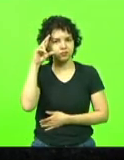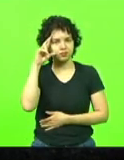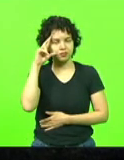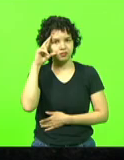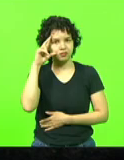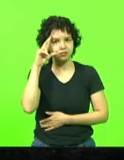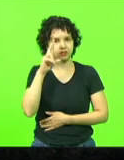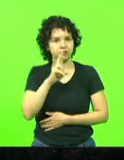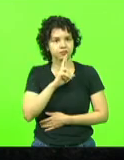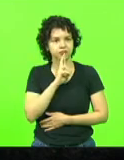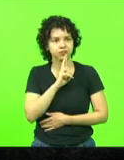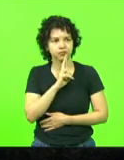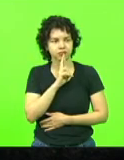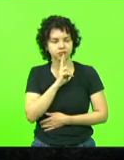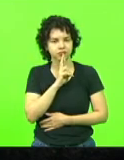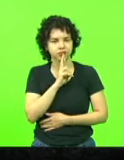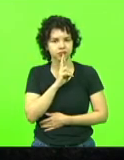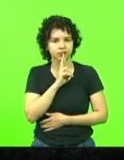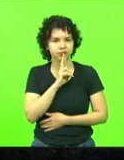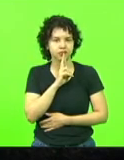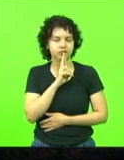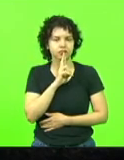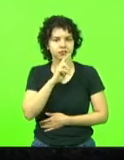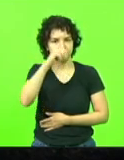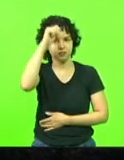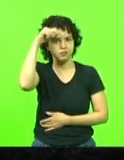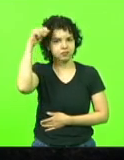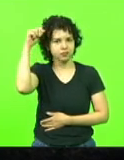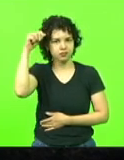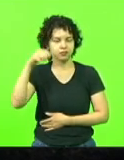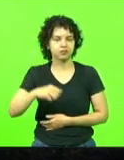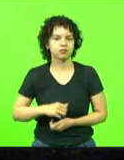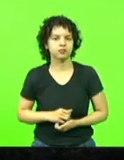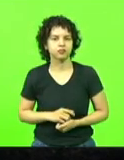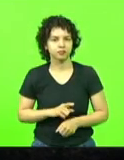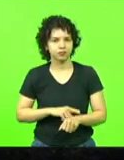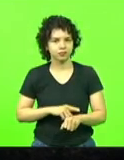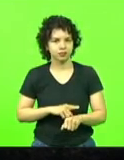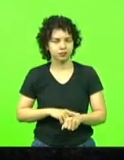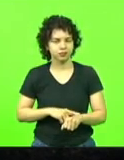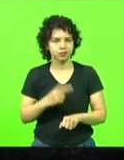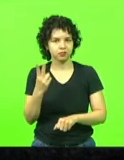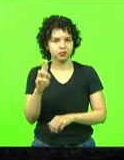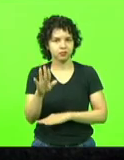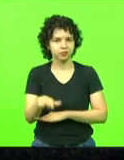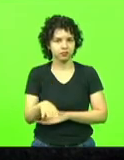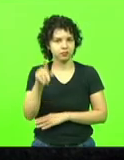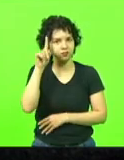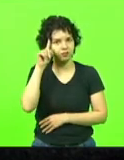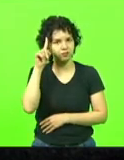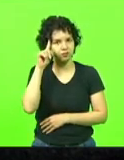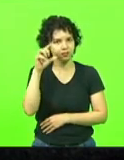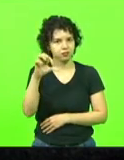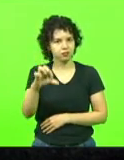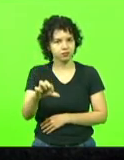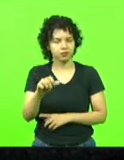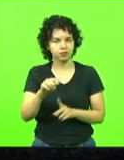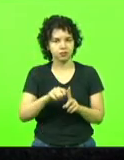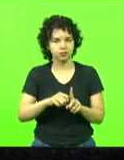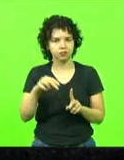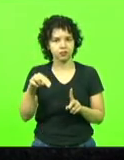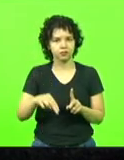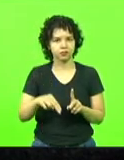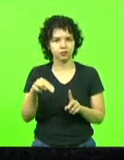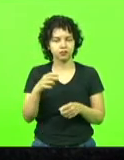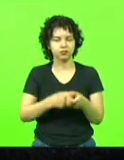Minotto e deputado Adrianinho. Às 14 horas do dia 9 do mês de novembro